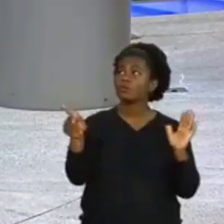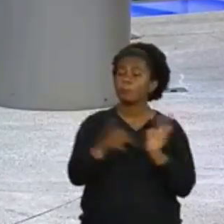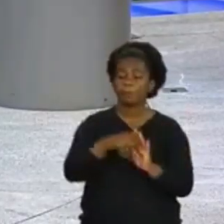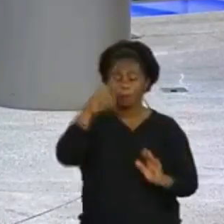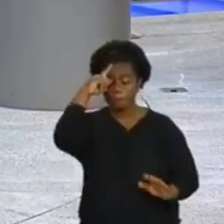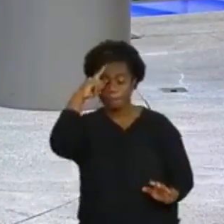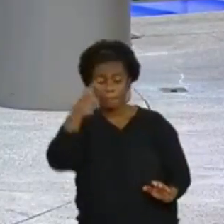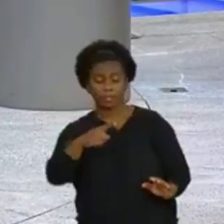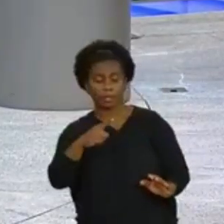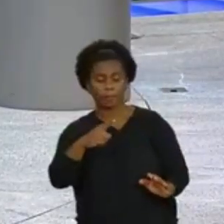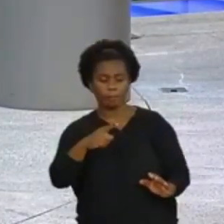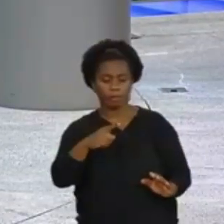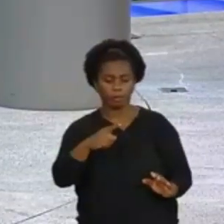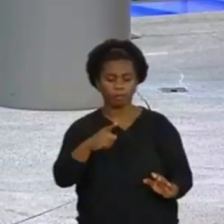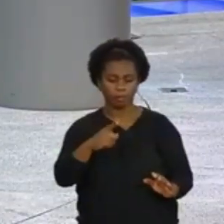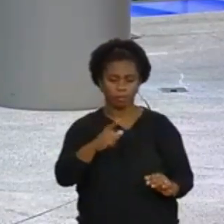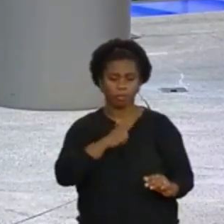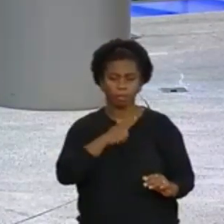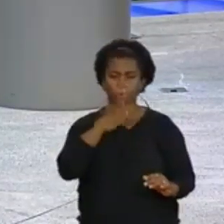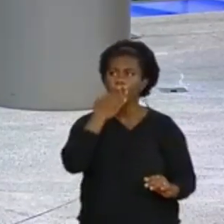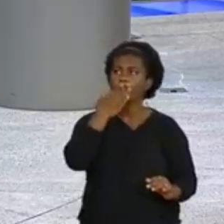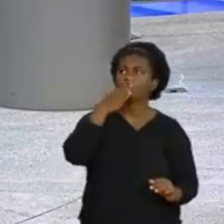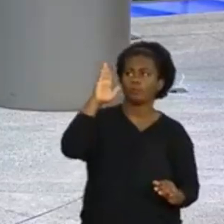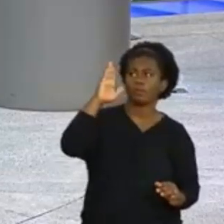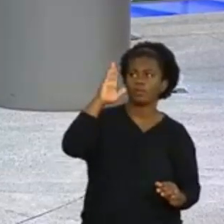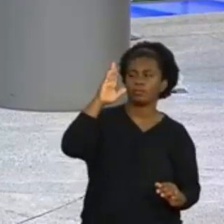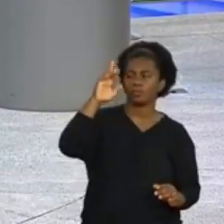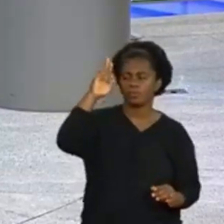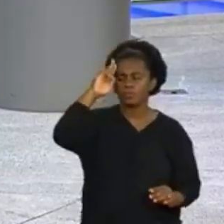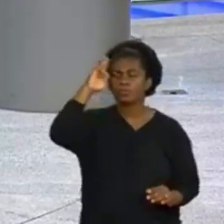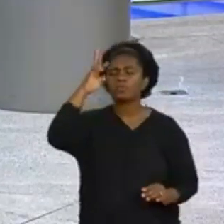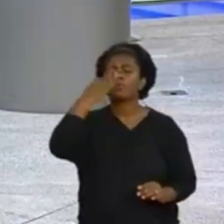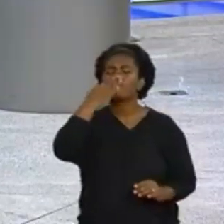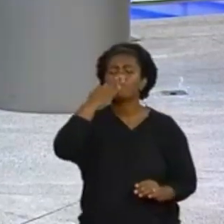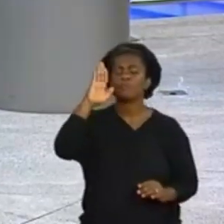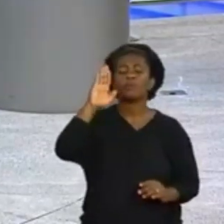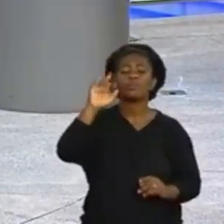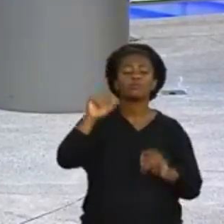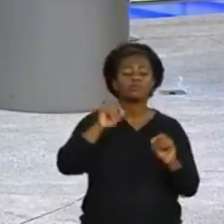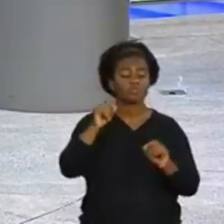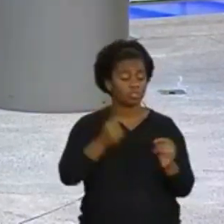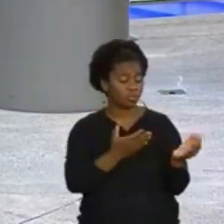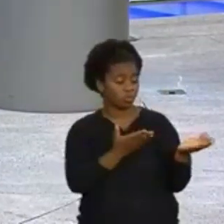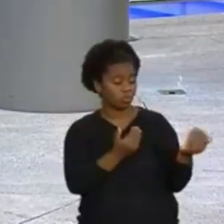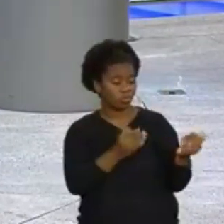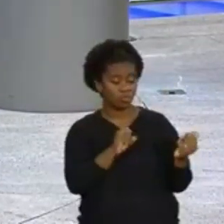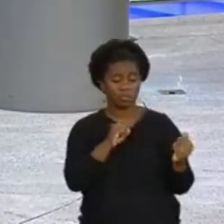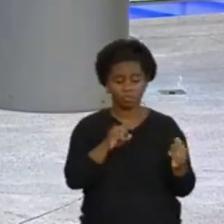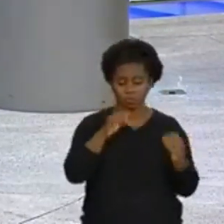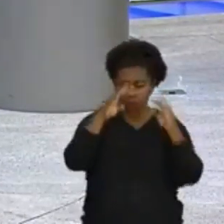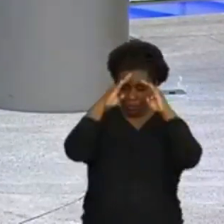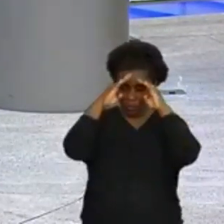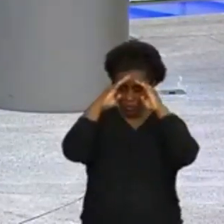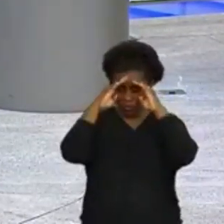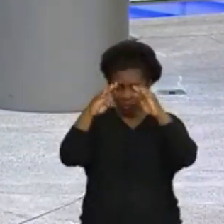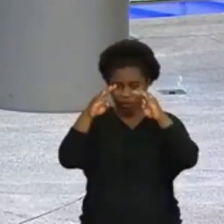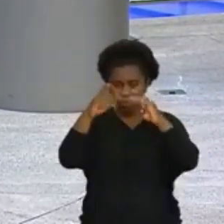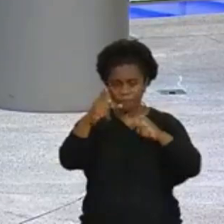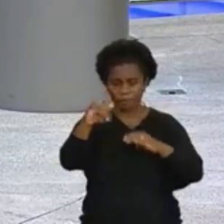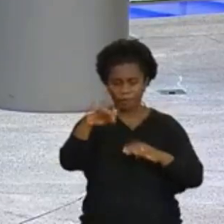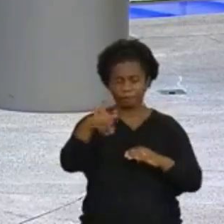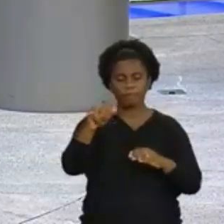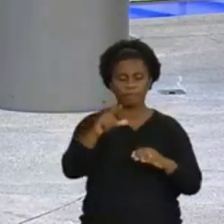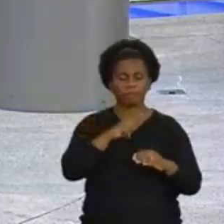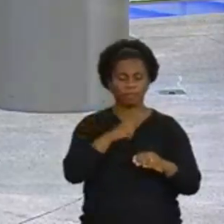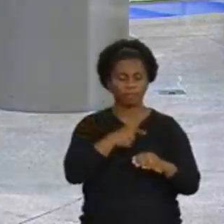de promessa. O Senhor promete, meu Deus, que os jovens vão ter uma vida longa e abençoada. Então,